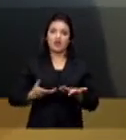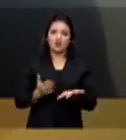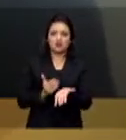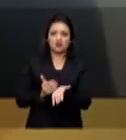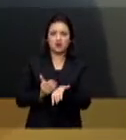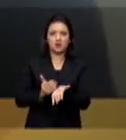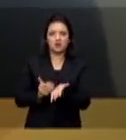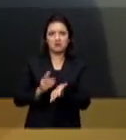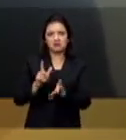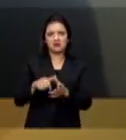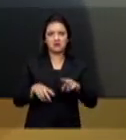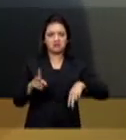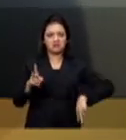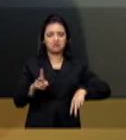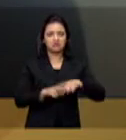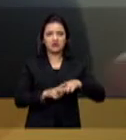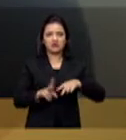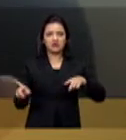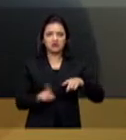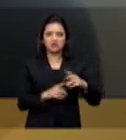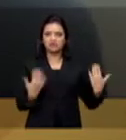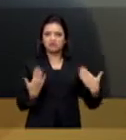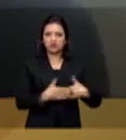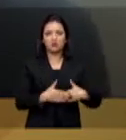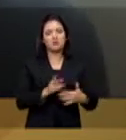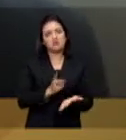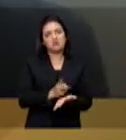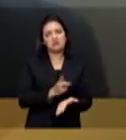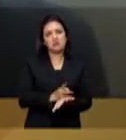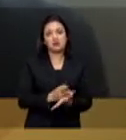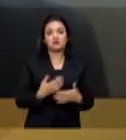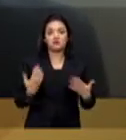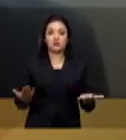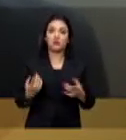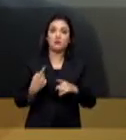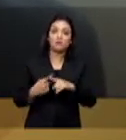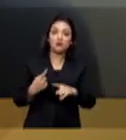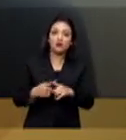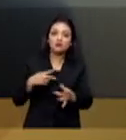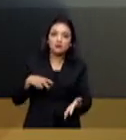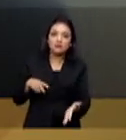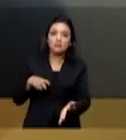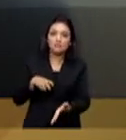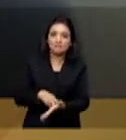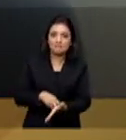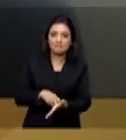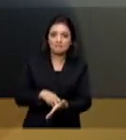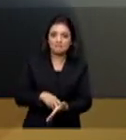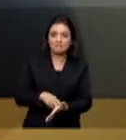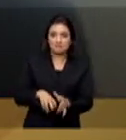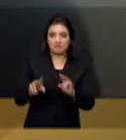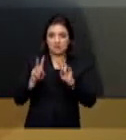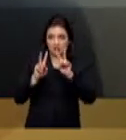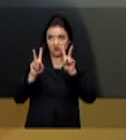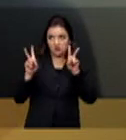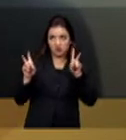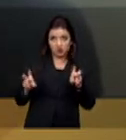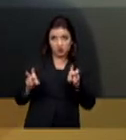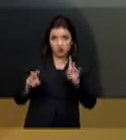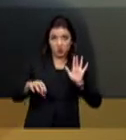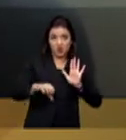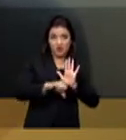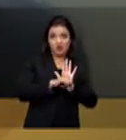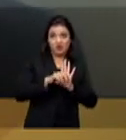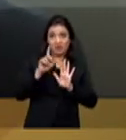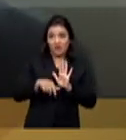fechado. Qualquer pena que se aplique em relação a esse delito, estaremos diante de um regime inicialmente fechado. E ainda